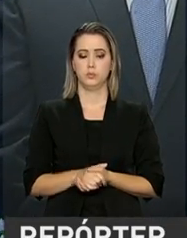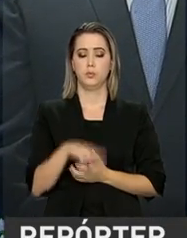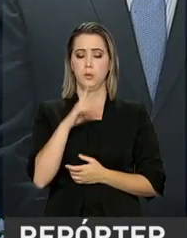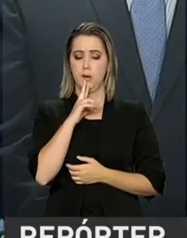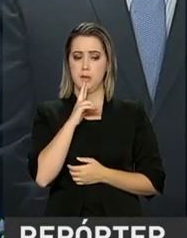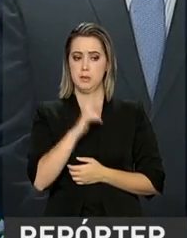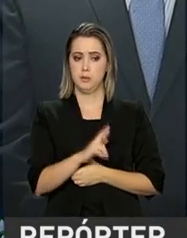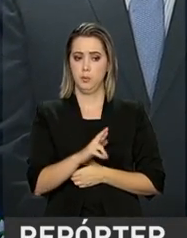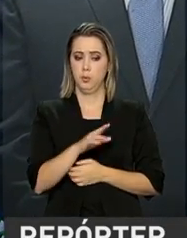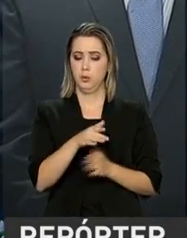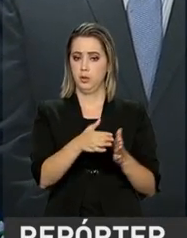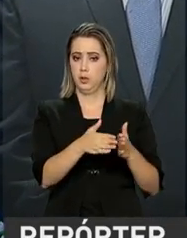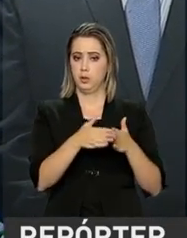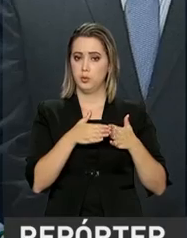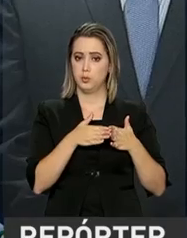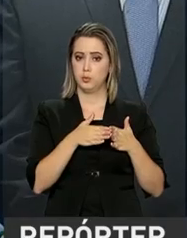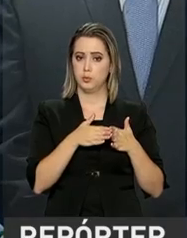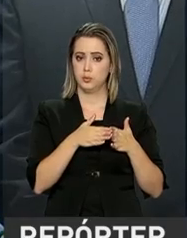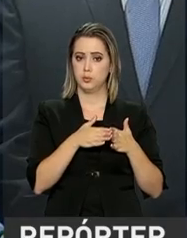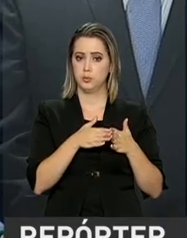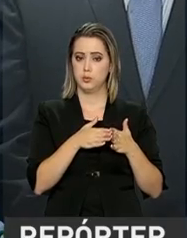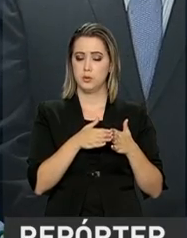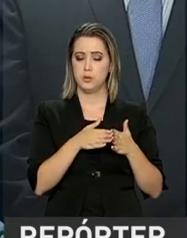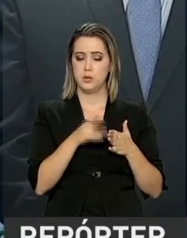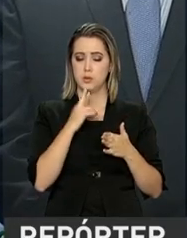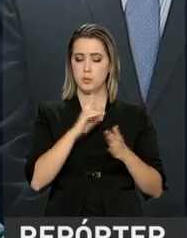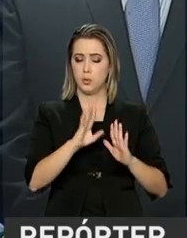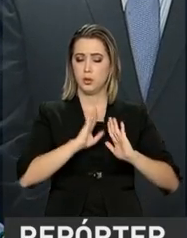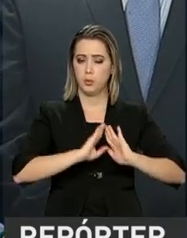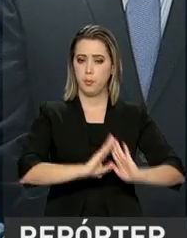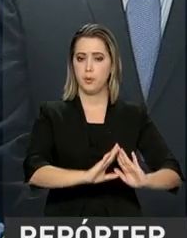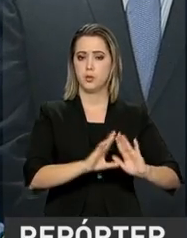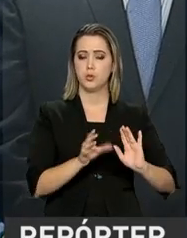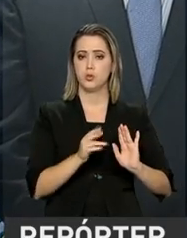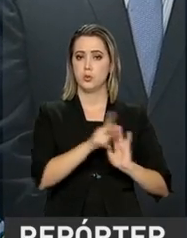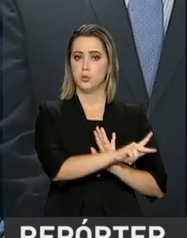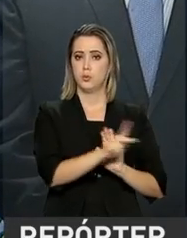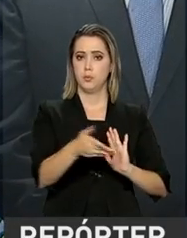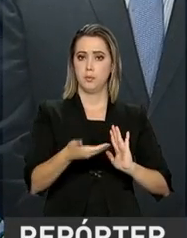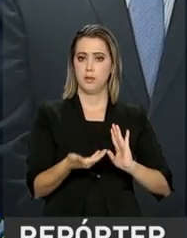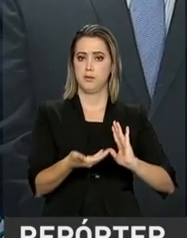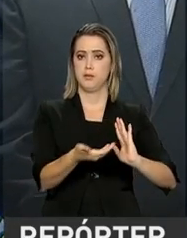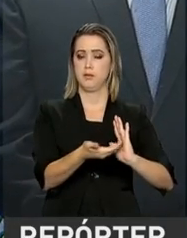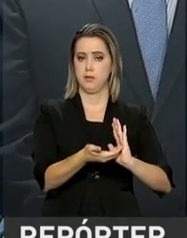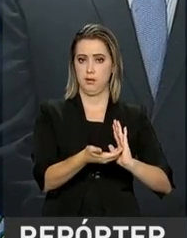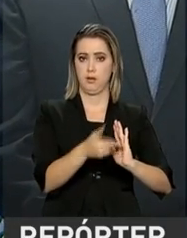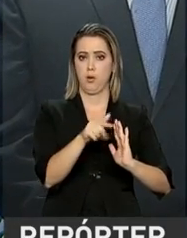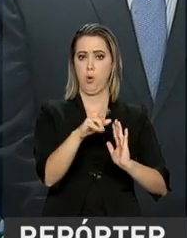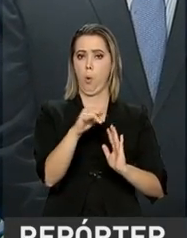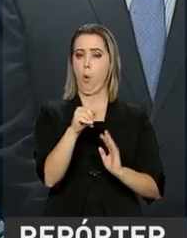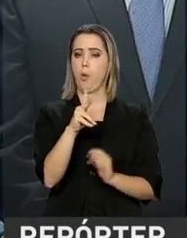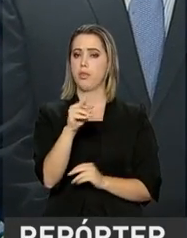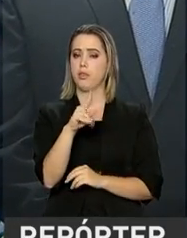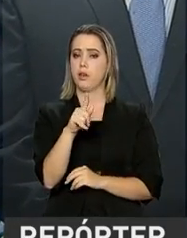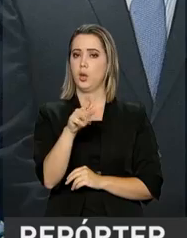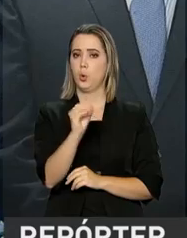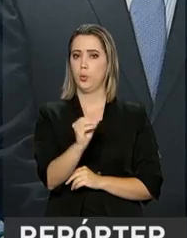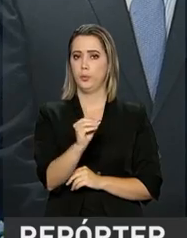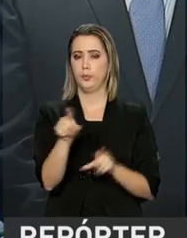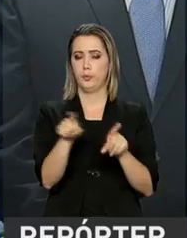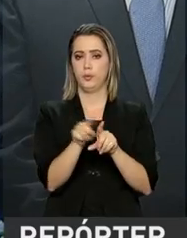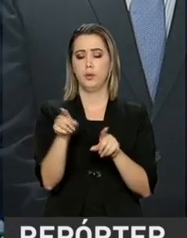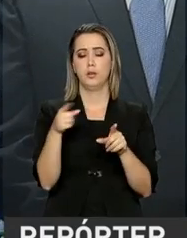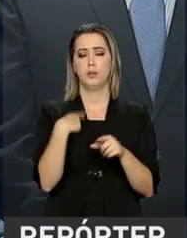solicitação do senhor presidente da Câmara dos Deputados Rodrigo Maia mas também